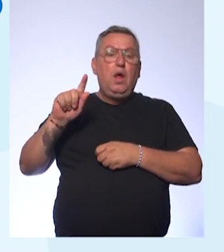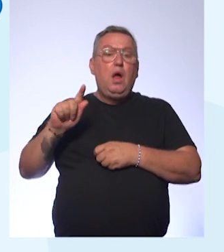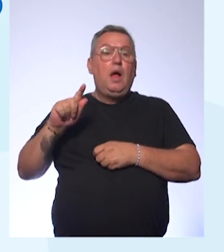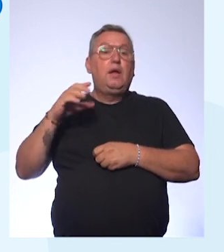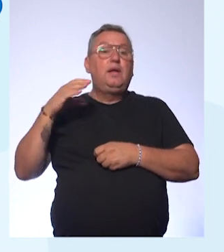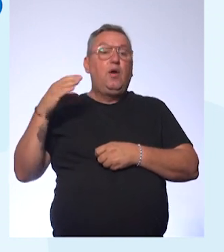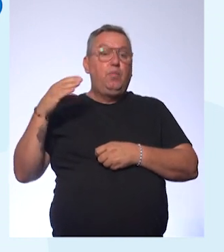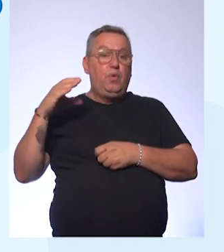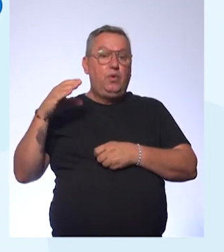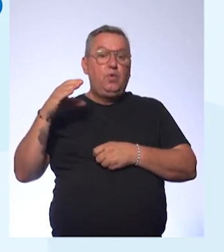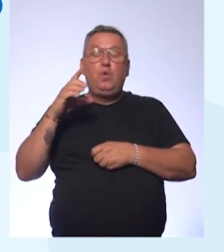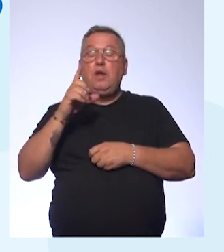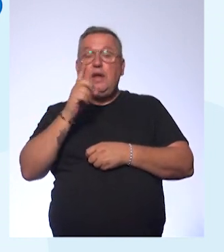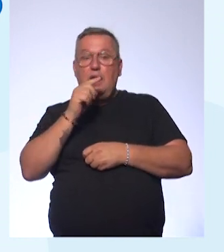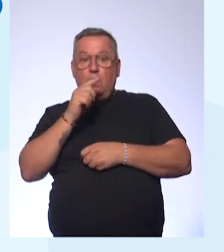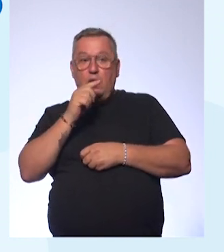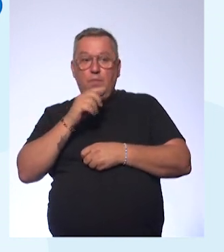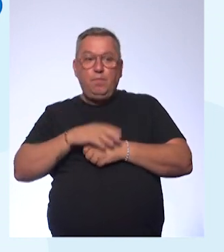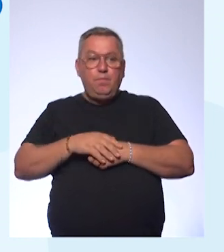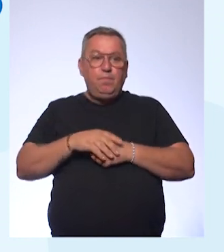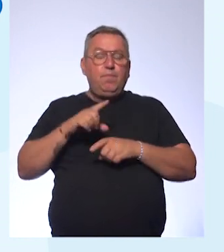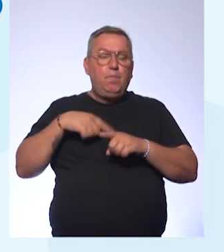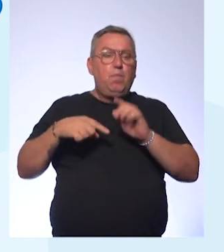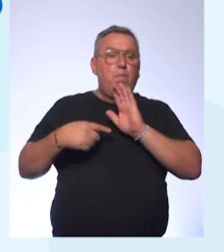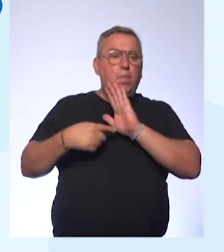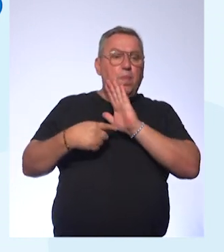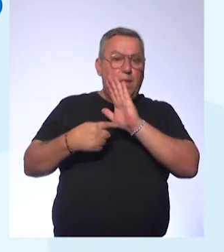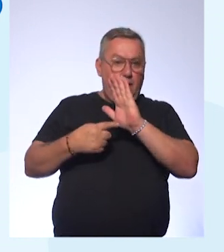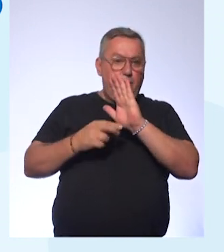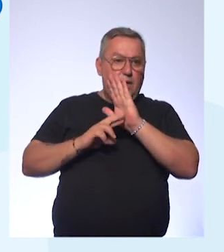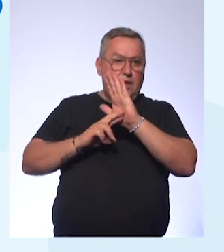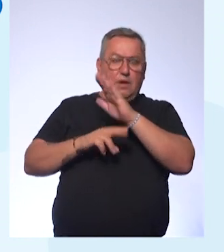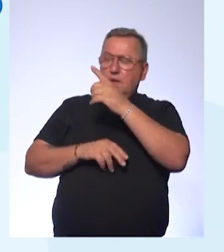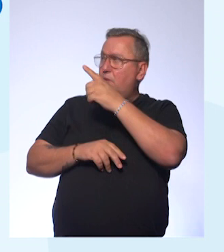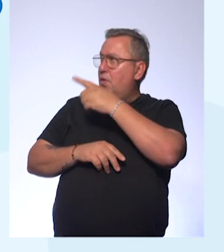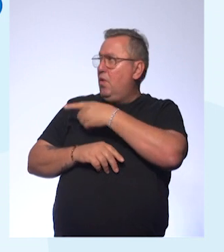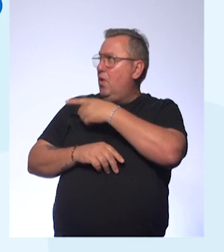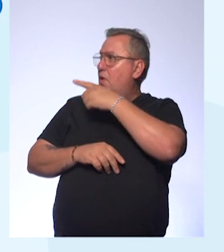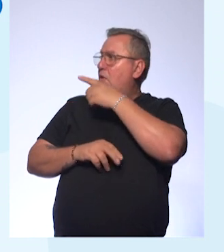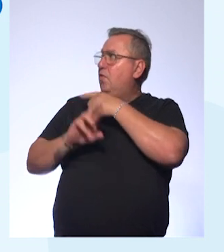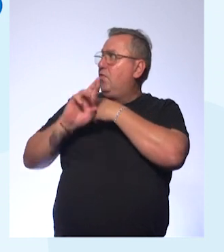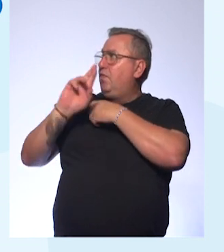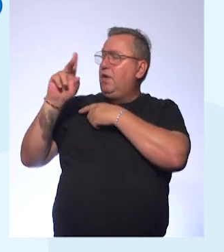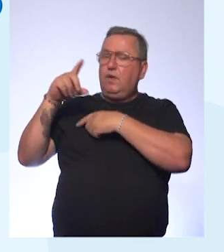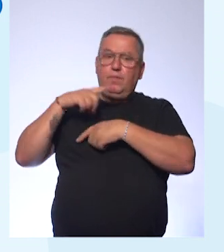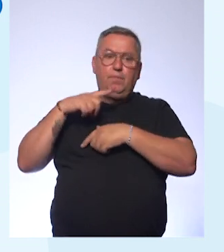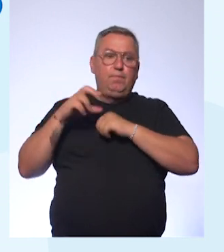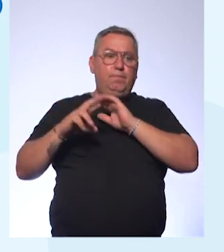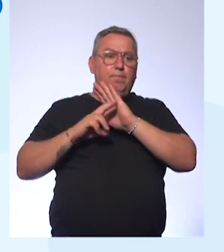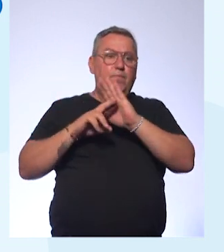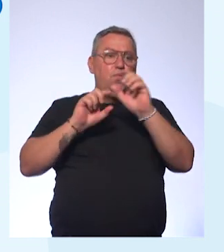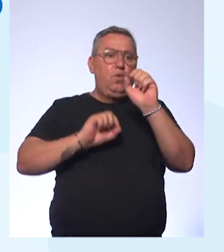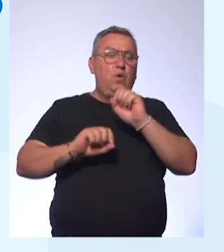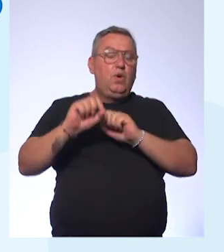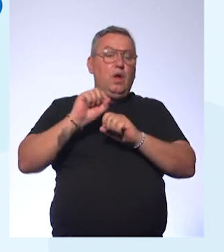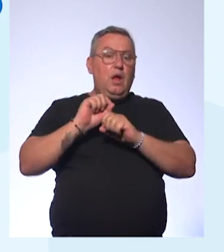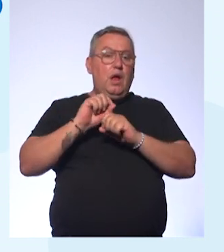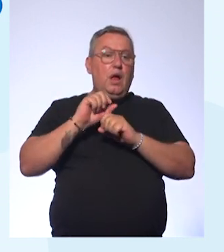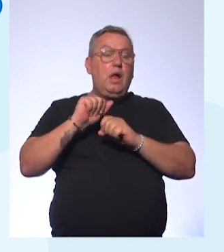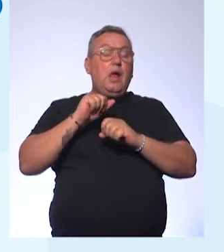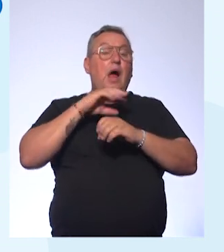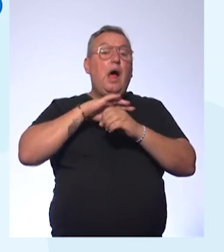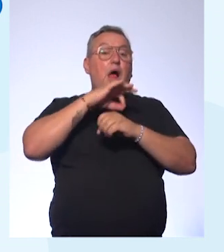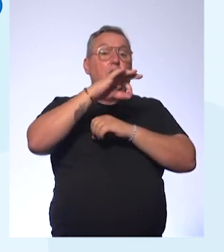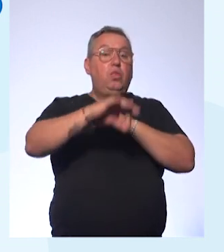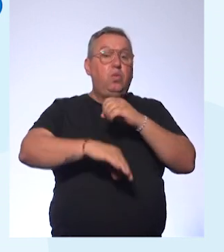de água. Aqui a representação da molécula de uma forma diferente. Observe que está representado os átomos.